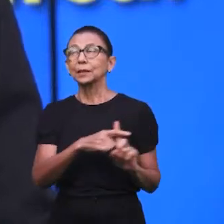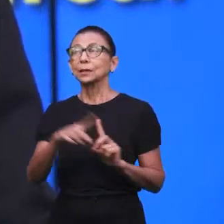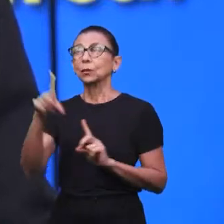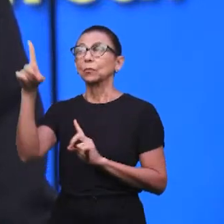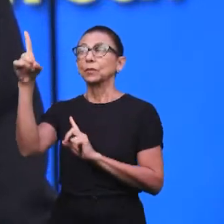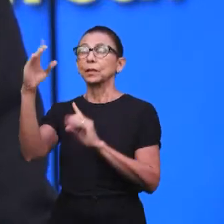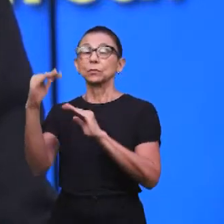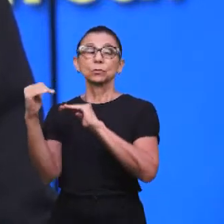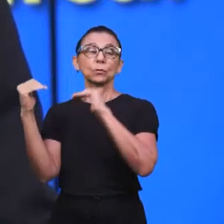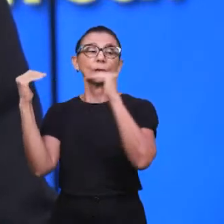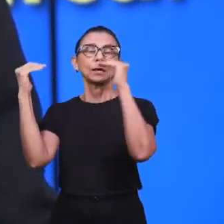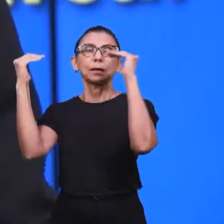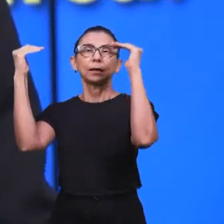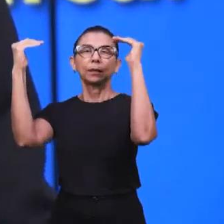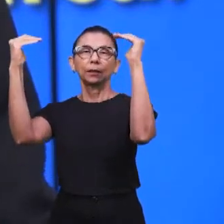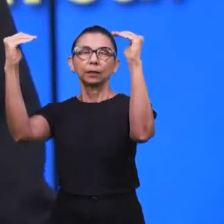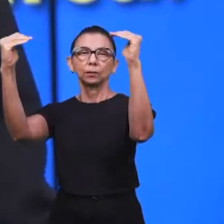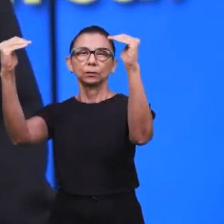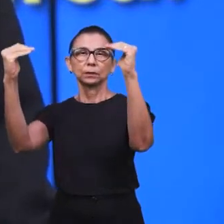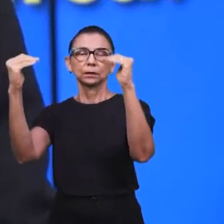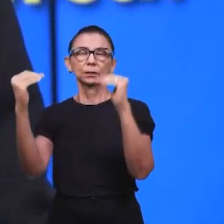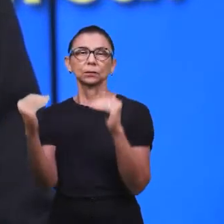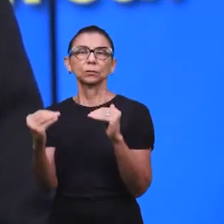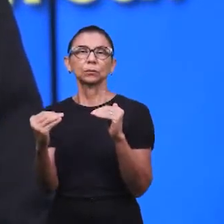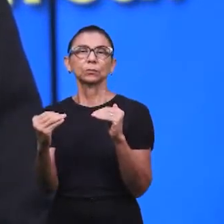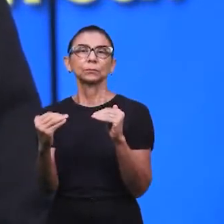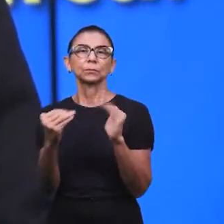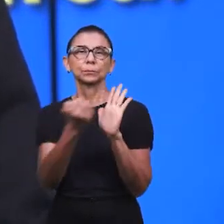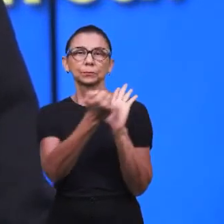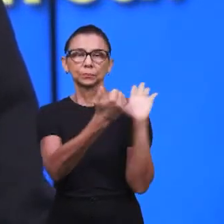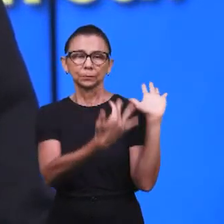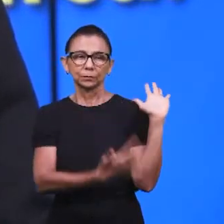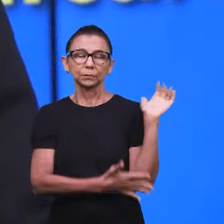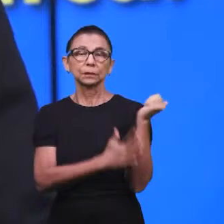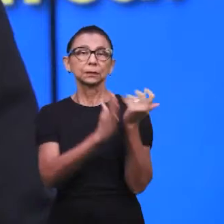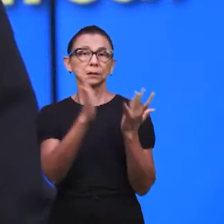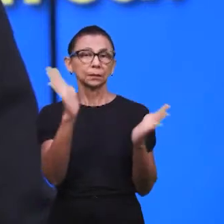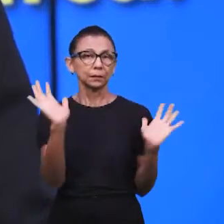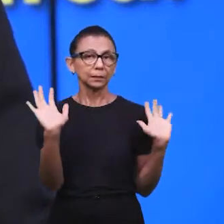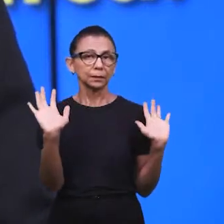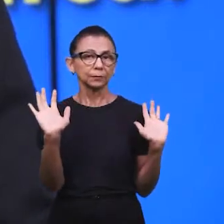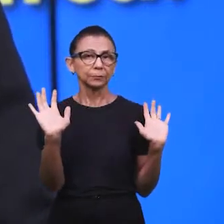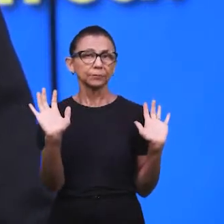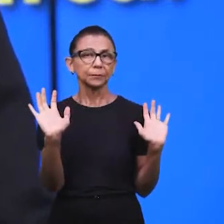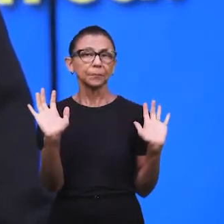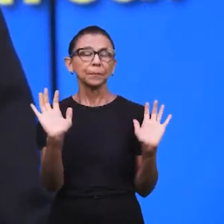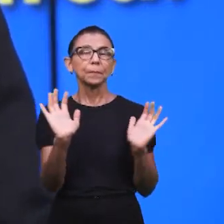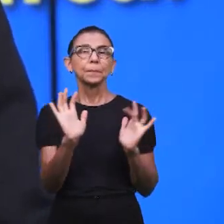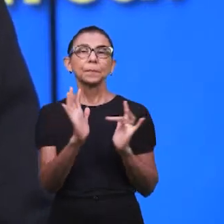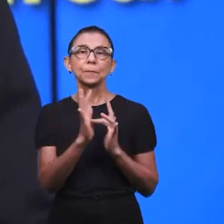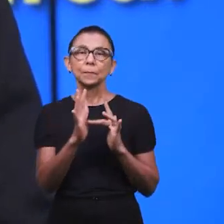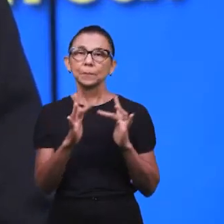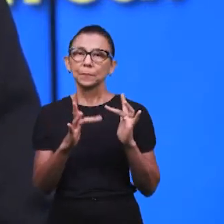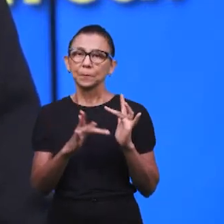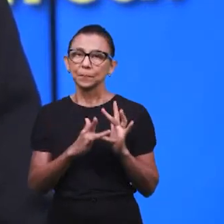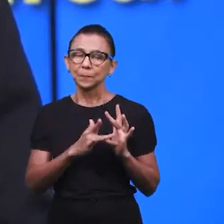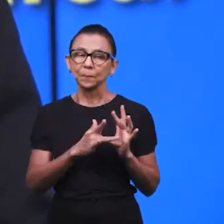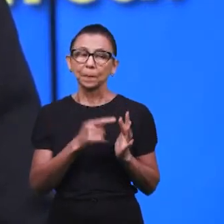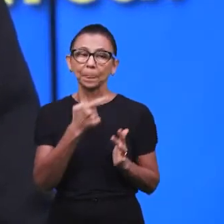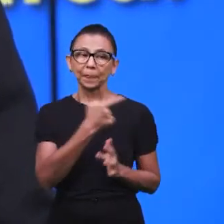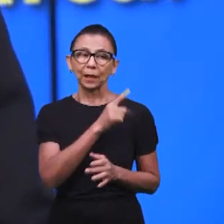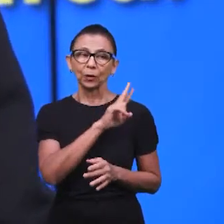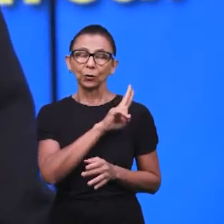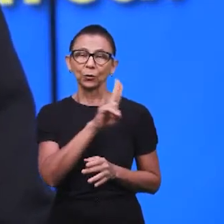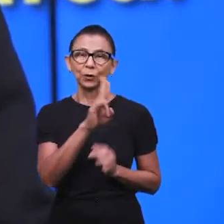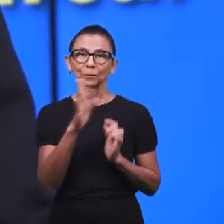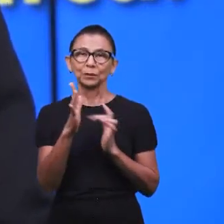exaltou soberanamente, ele se tornou soberano por causa do derramamento do seu sangue. E ainda diz lá, e deu a ele um nome